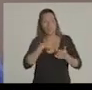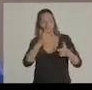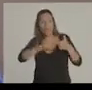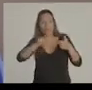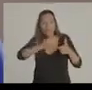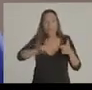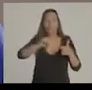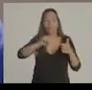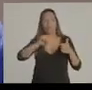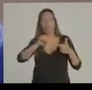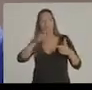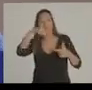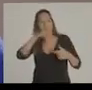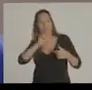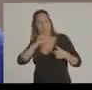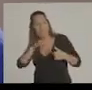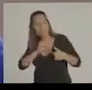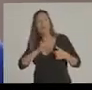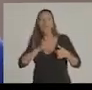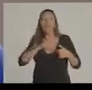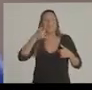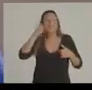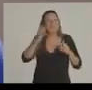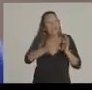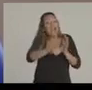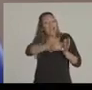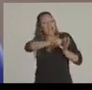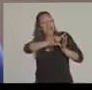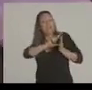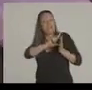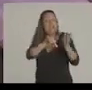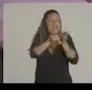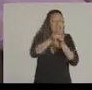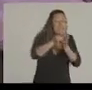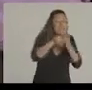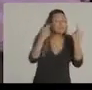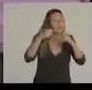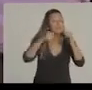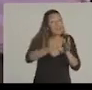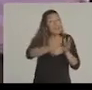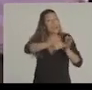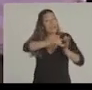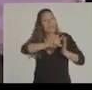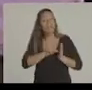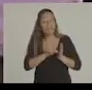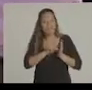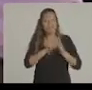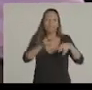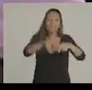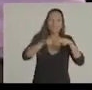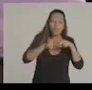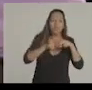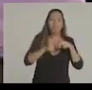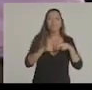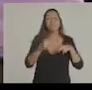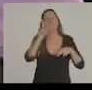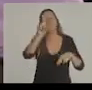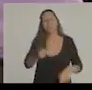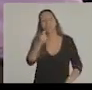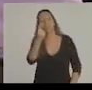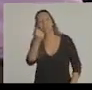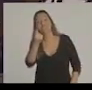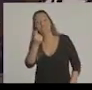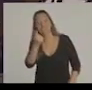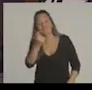realizar, por exemplo, uma mamografia depois de 40 anos, uma vez por ano, isso tudo também vai prevenir depois outras doenças que o Estado